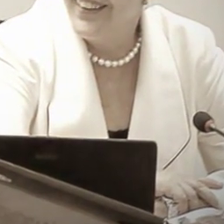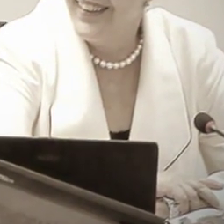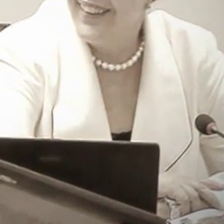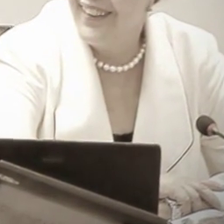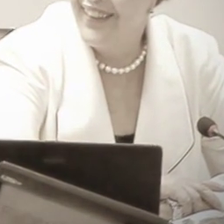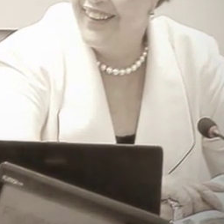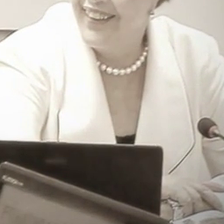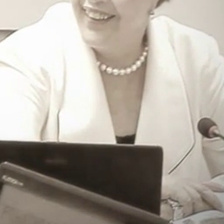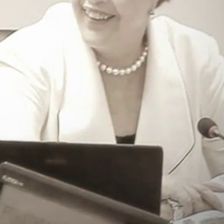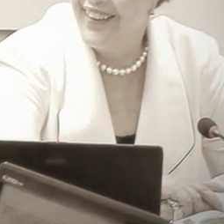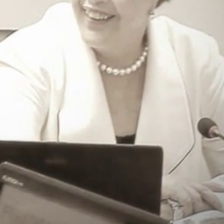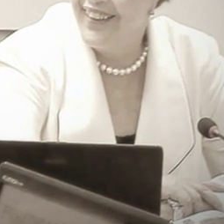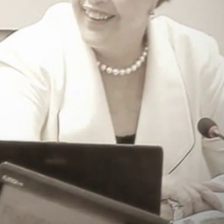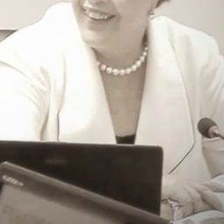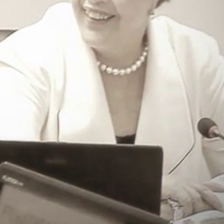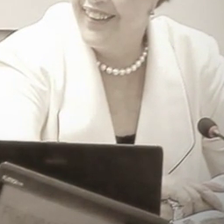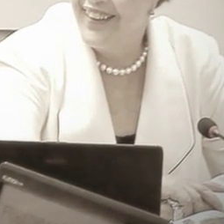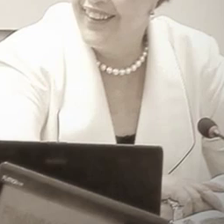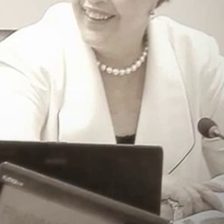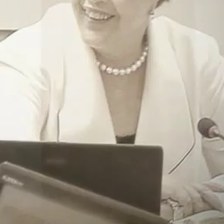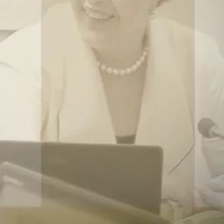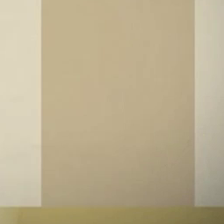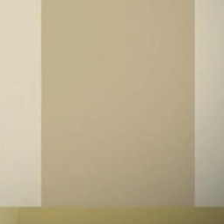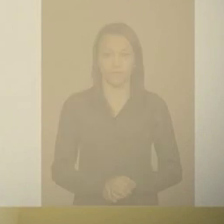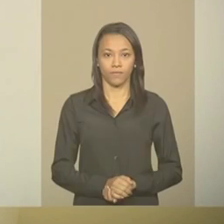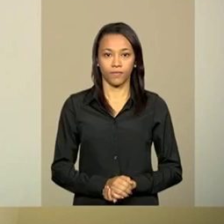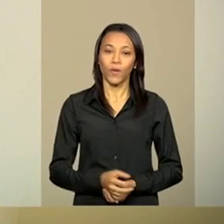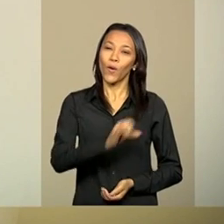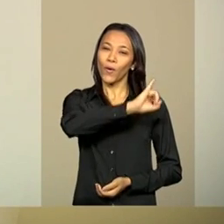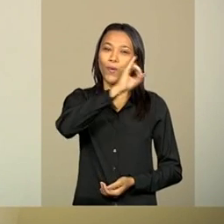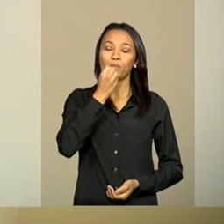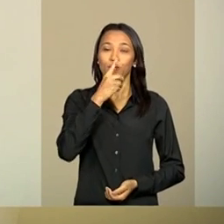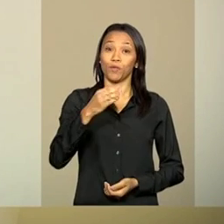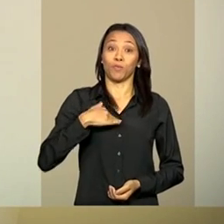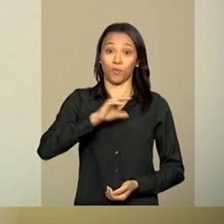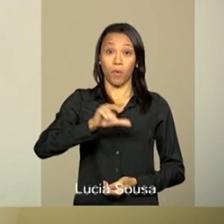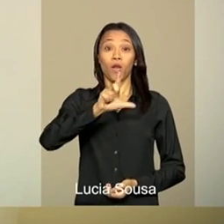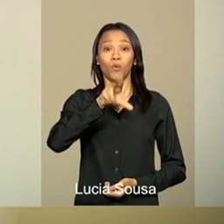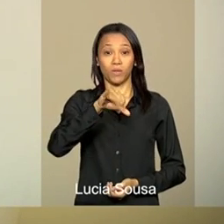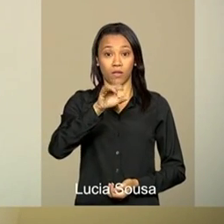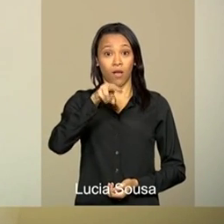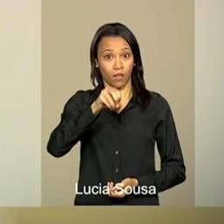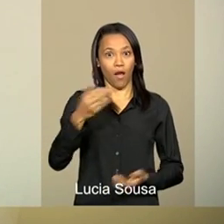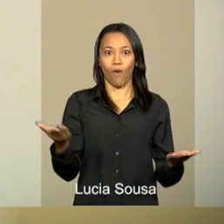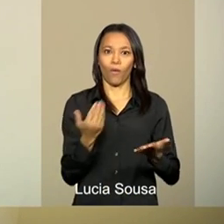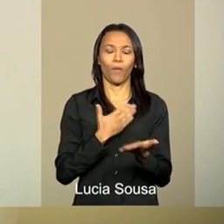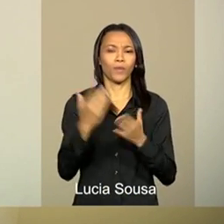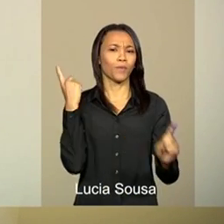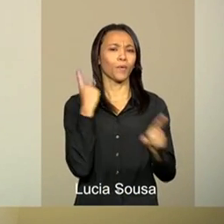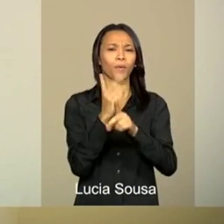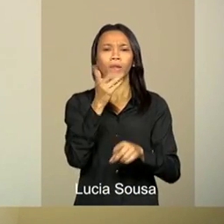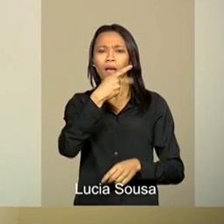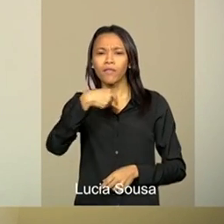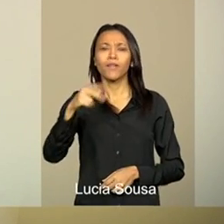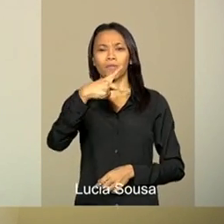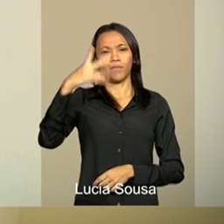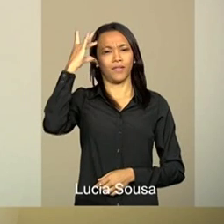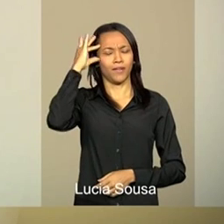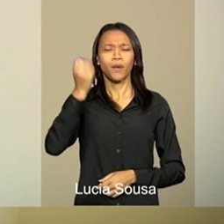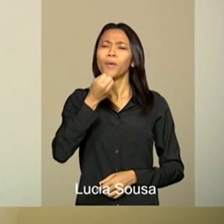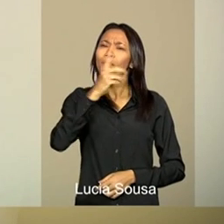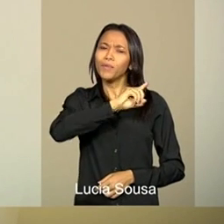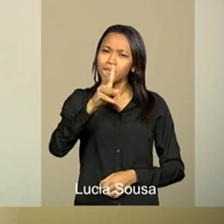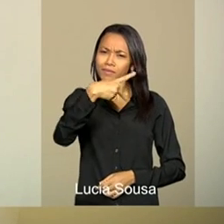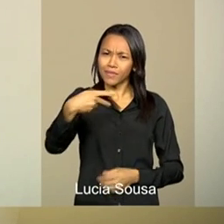café com a presidenta olá bom dia eu sou luciano seixas e começa agora mais um café com a presidenta dilma